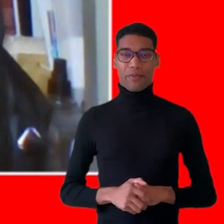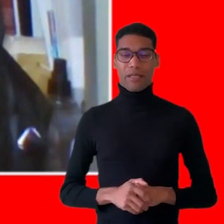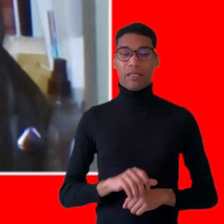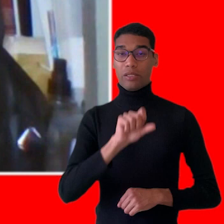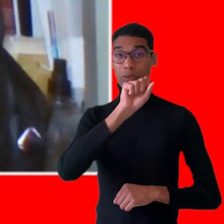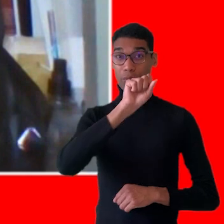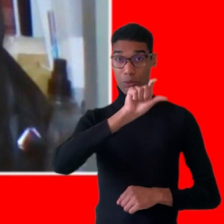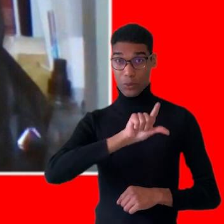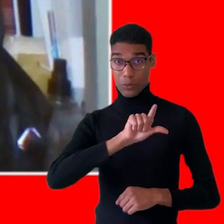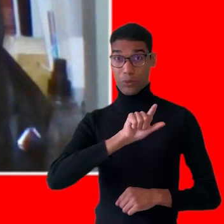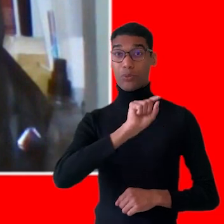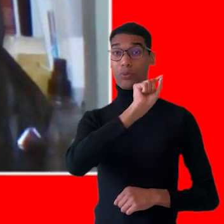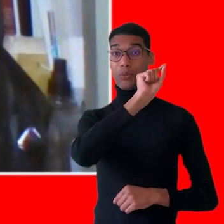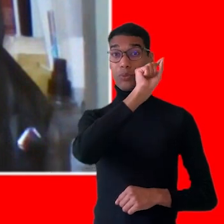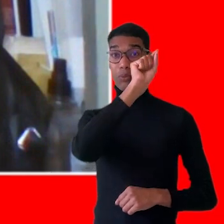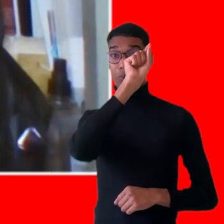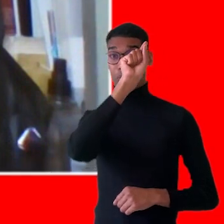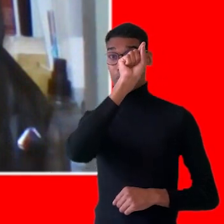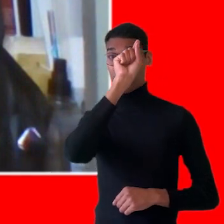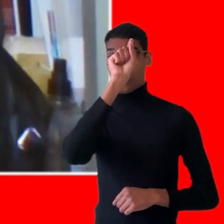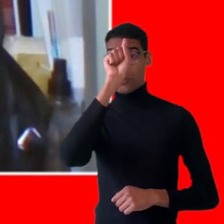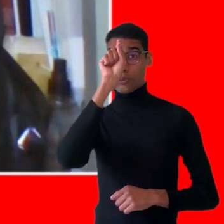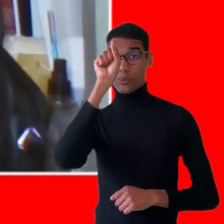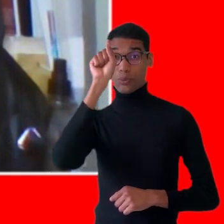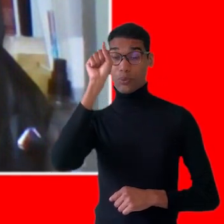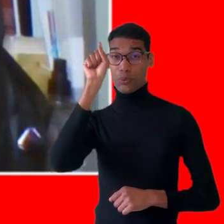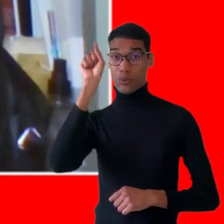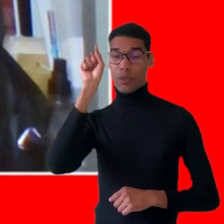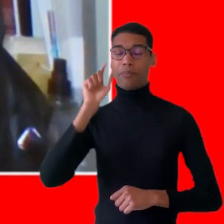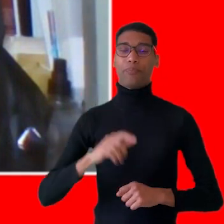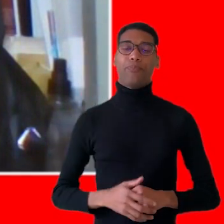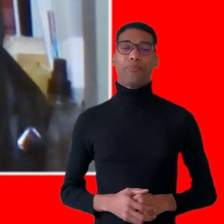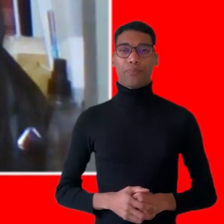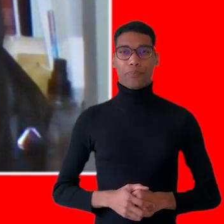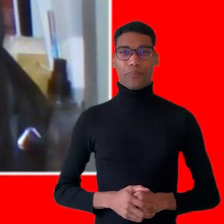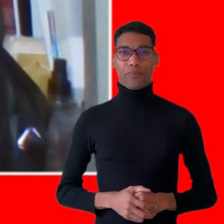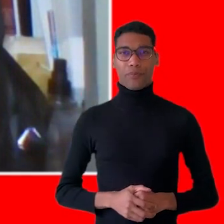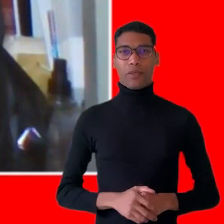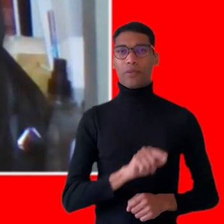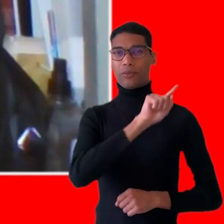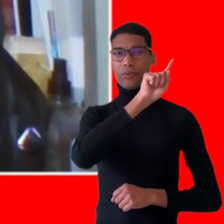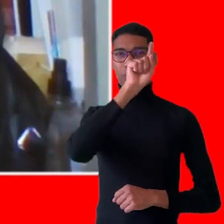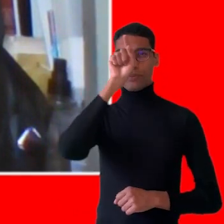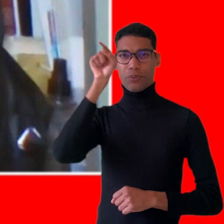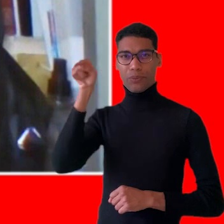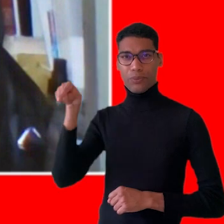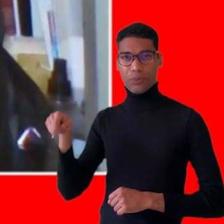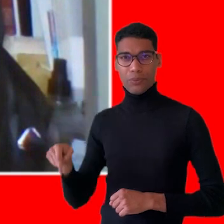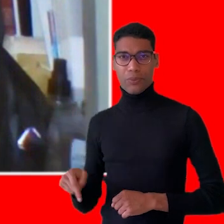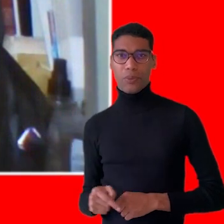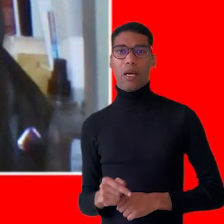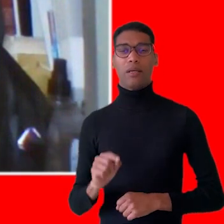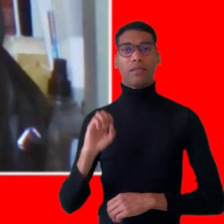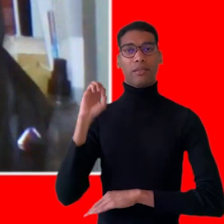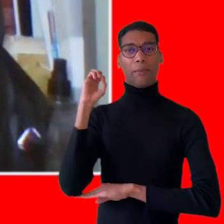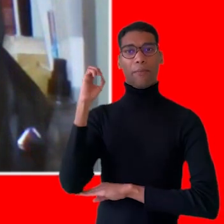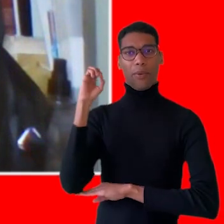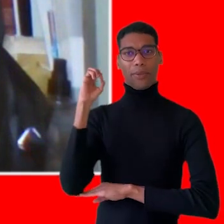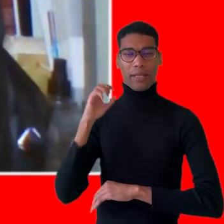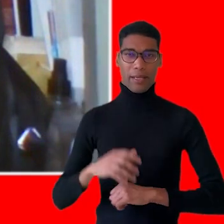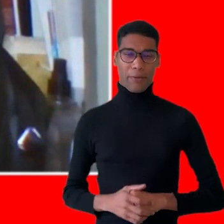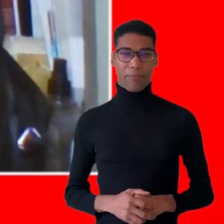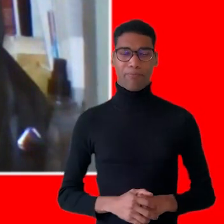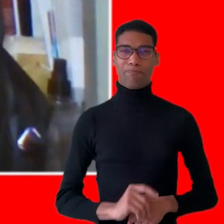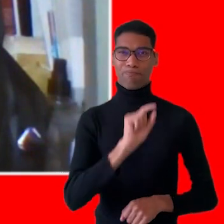De São Luís do Maranhão até Porto Alegre.